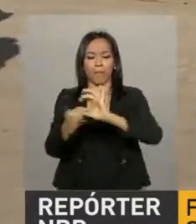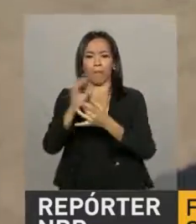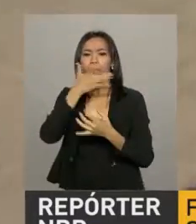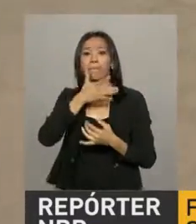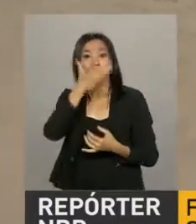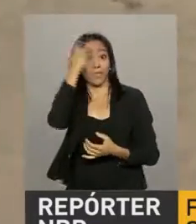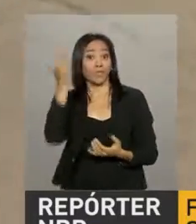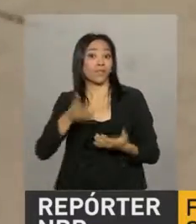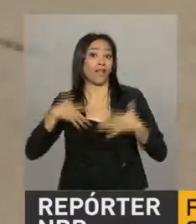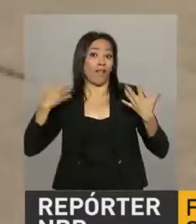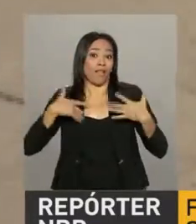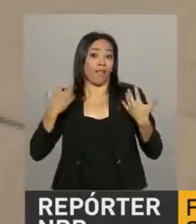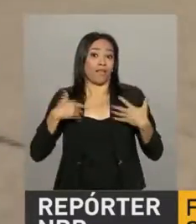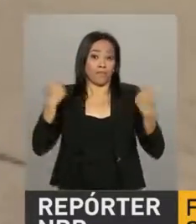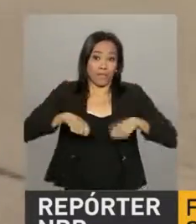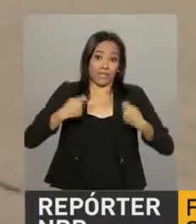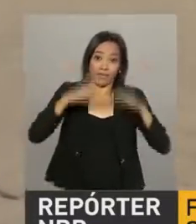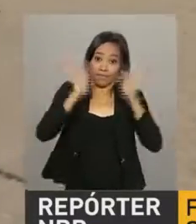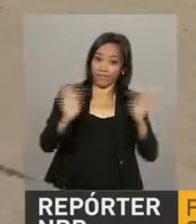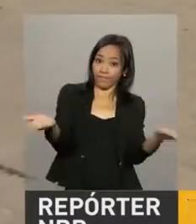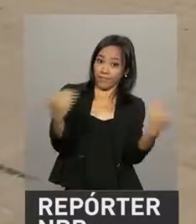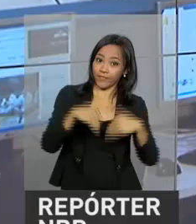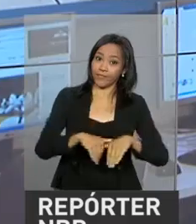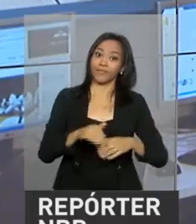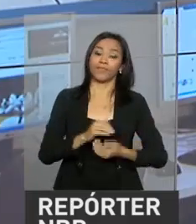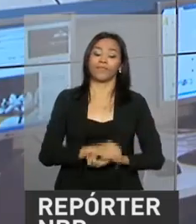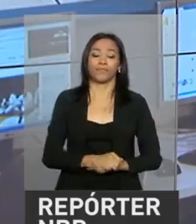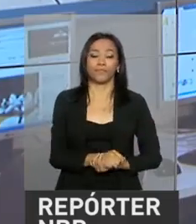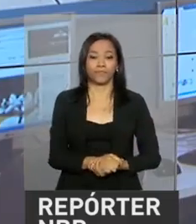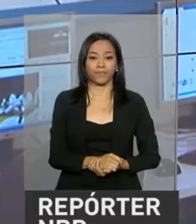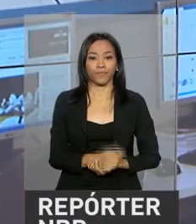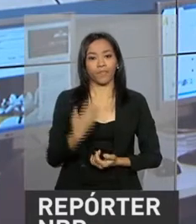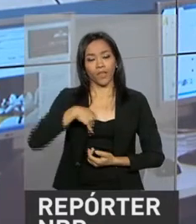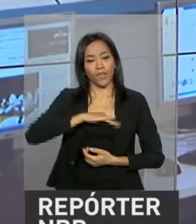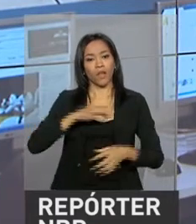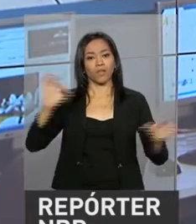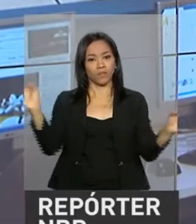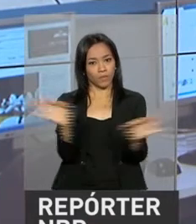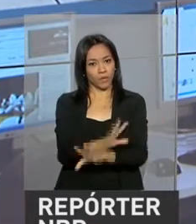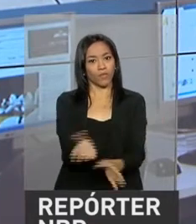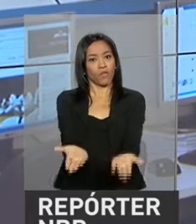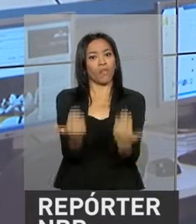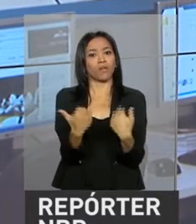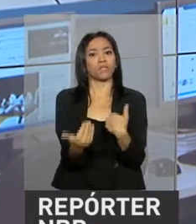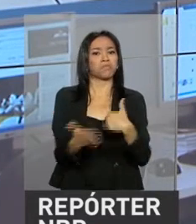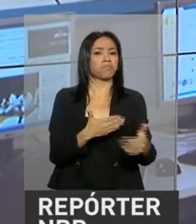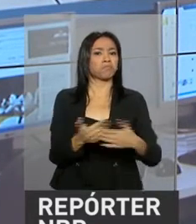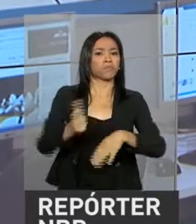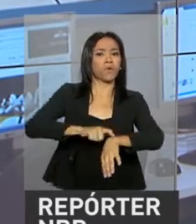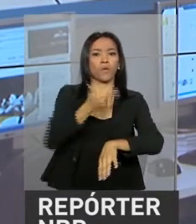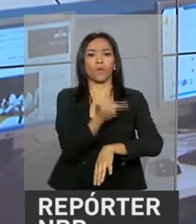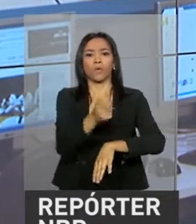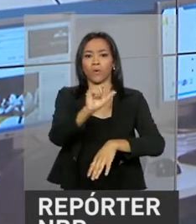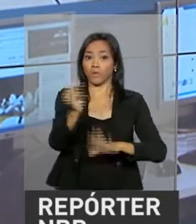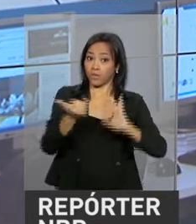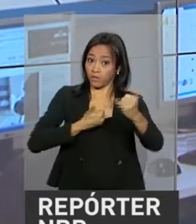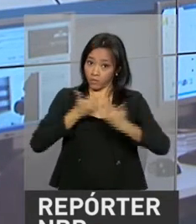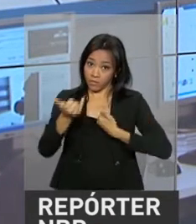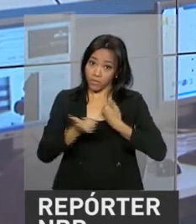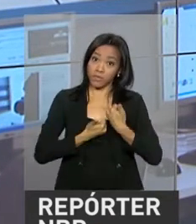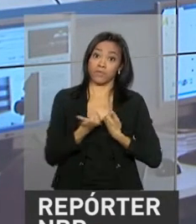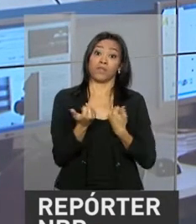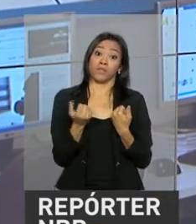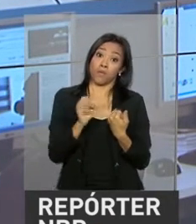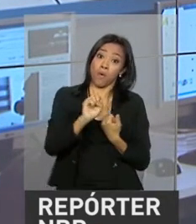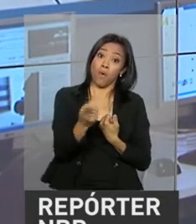já precisa de muita felicidade que só trazendo nós ficamos por aqui podemos voltar a qualquer momento com outras informações